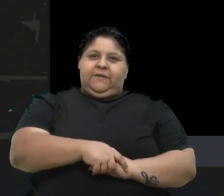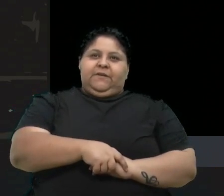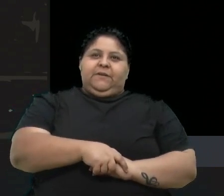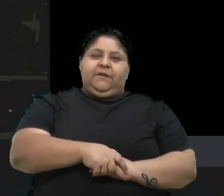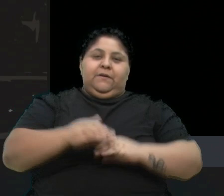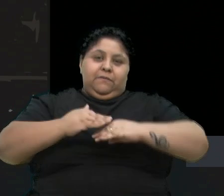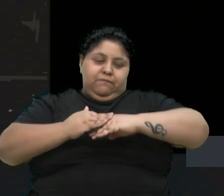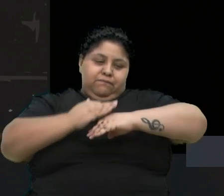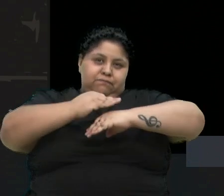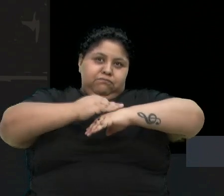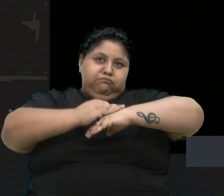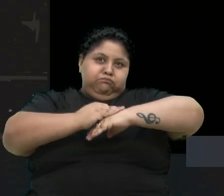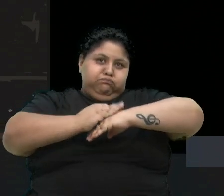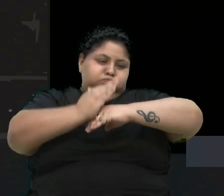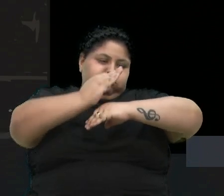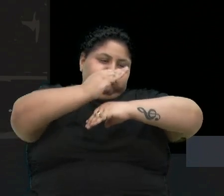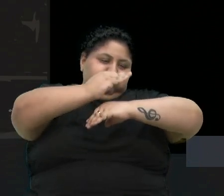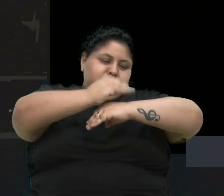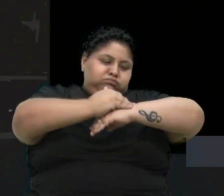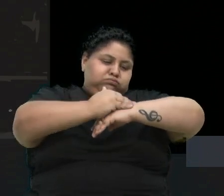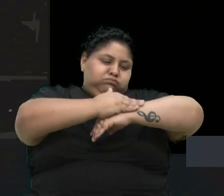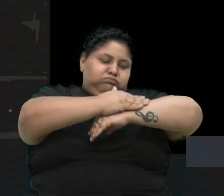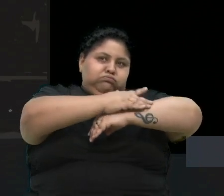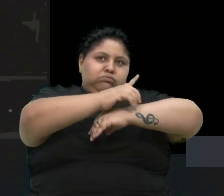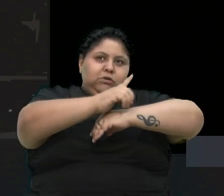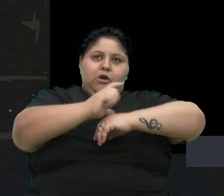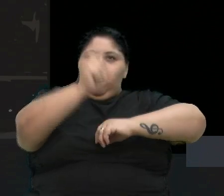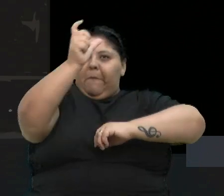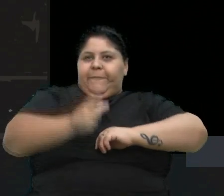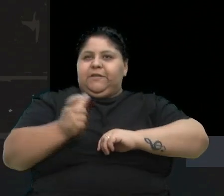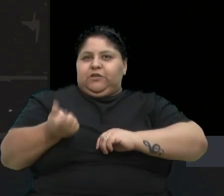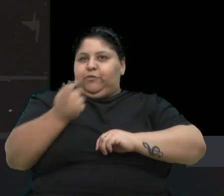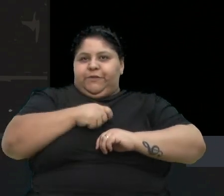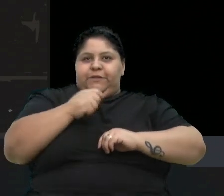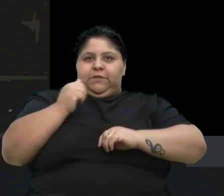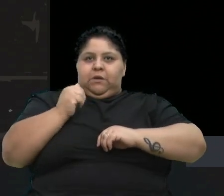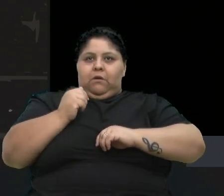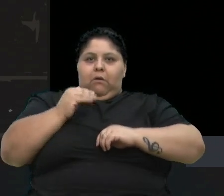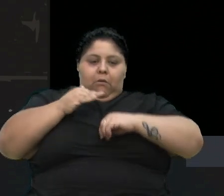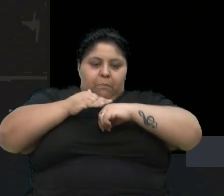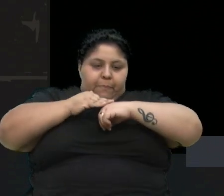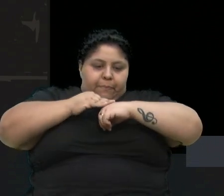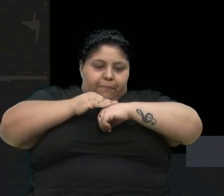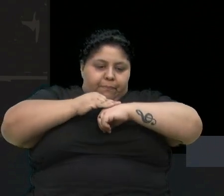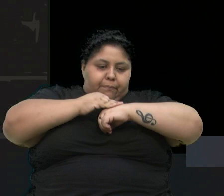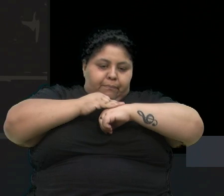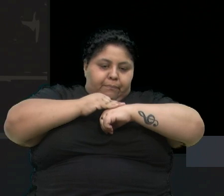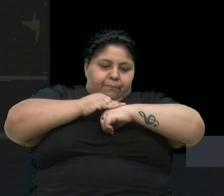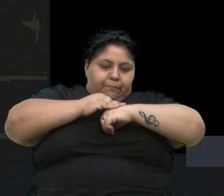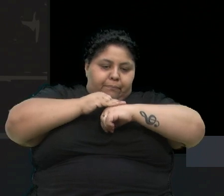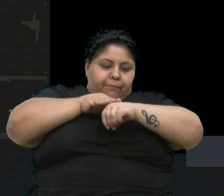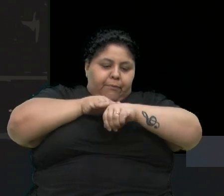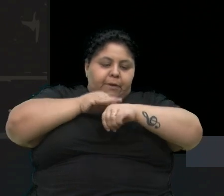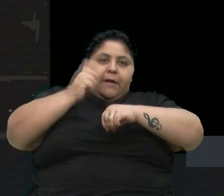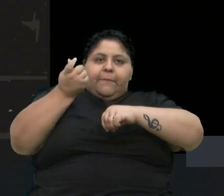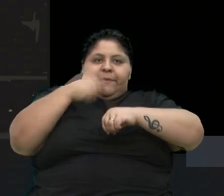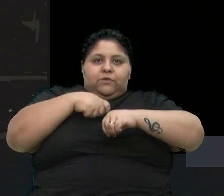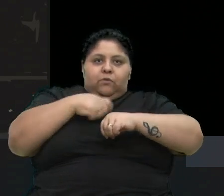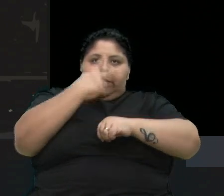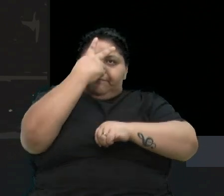estão nesse sentido, quer dizer, se uma pessoa que precisa do piso tátil não vai conseguir